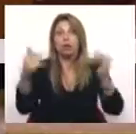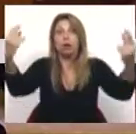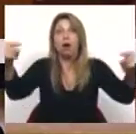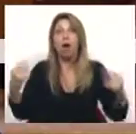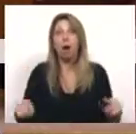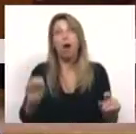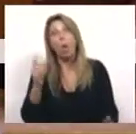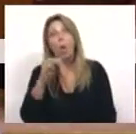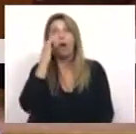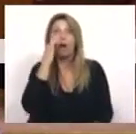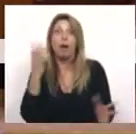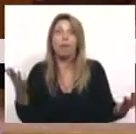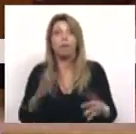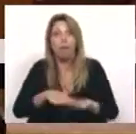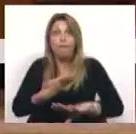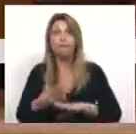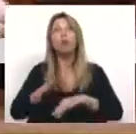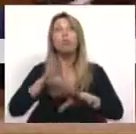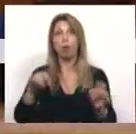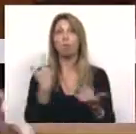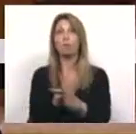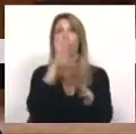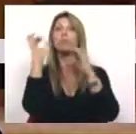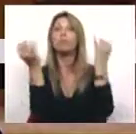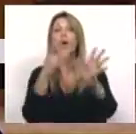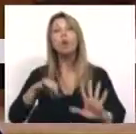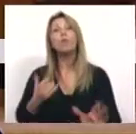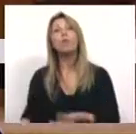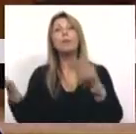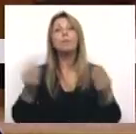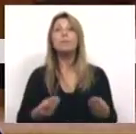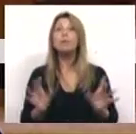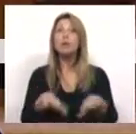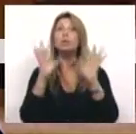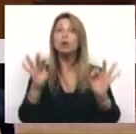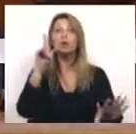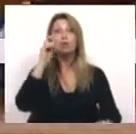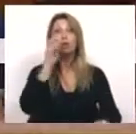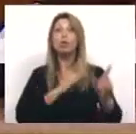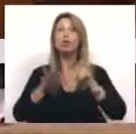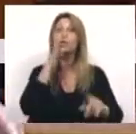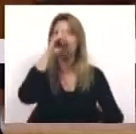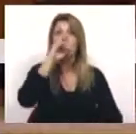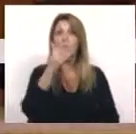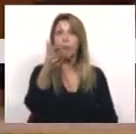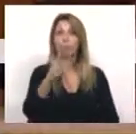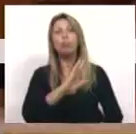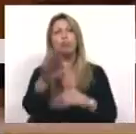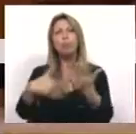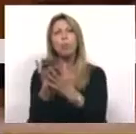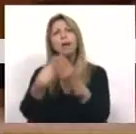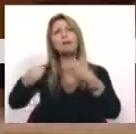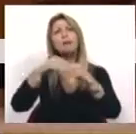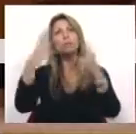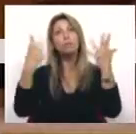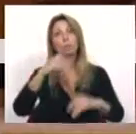ou agravados pelos fogos florestais, os Verdes apresentaram, como as senhoras e os senhores deputados se hão de lembrar, uma proposta de aditamento ao